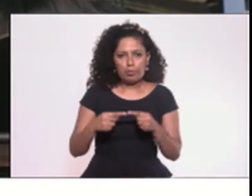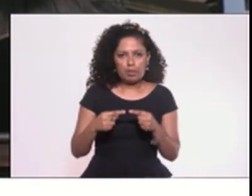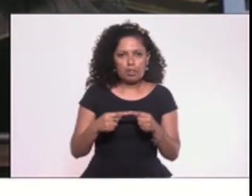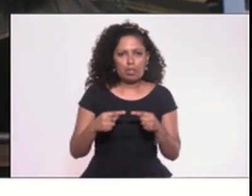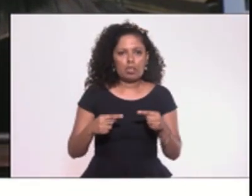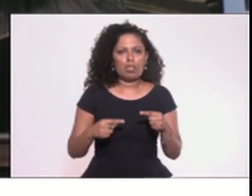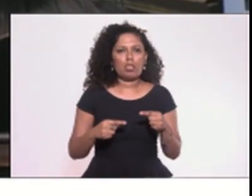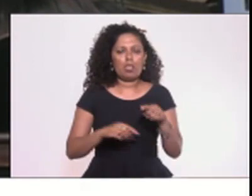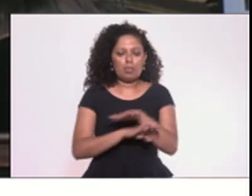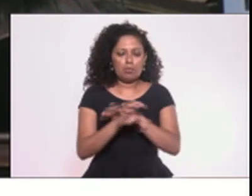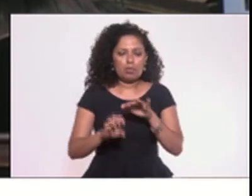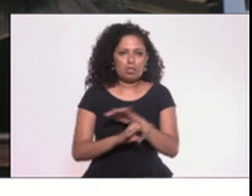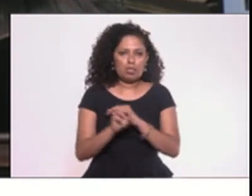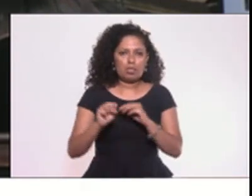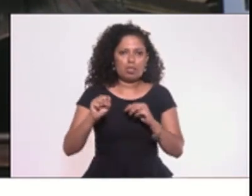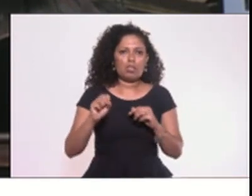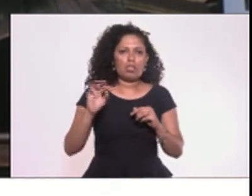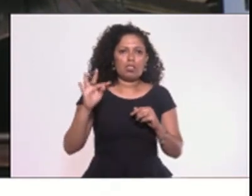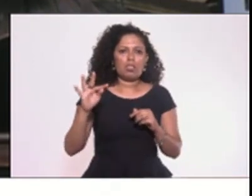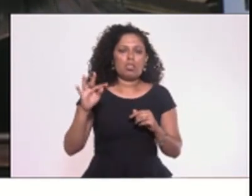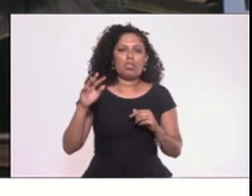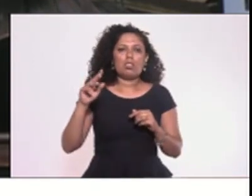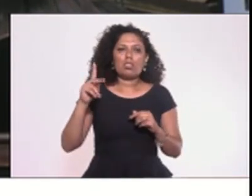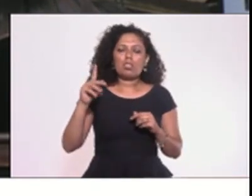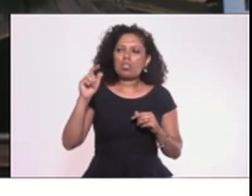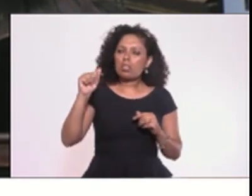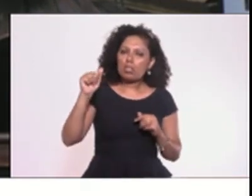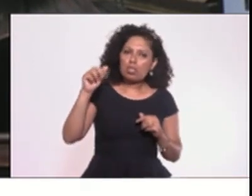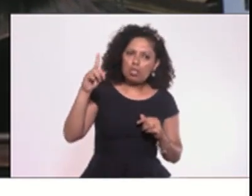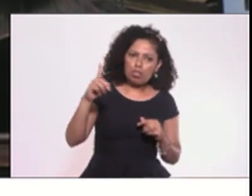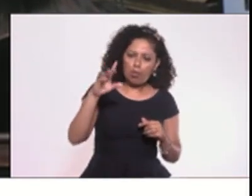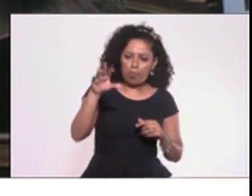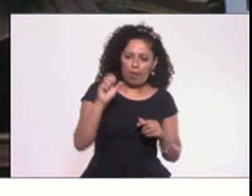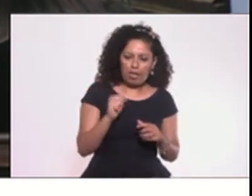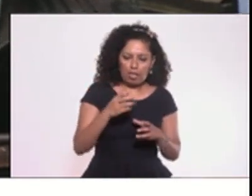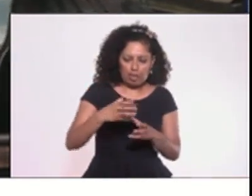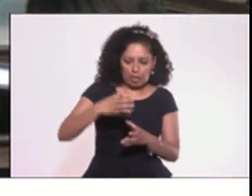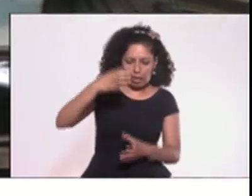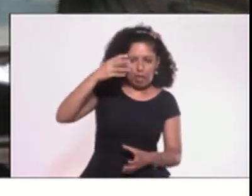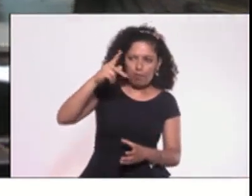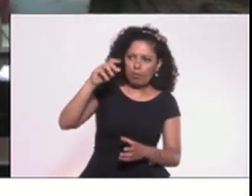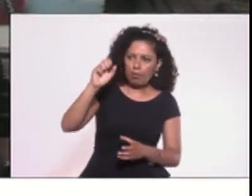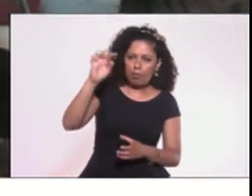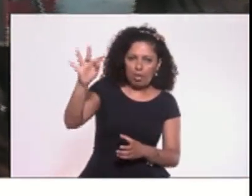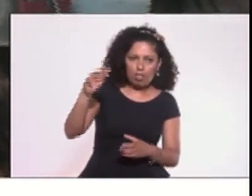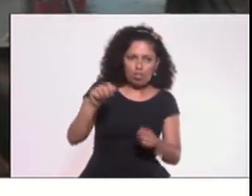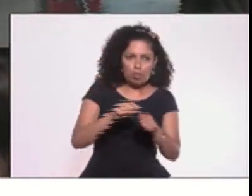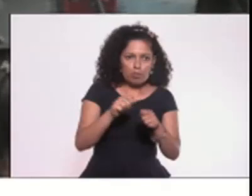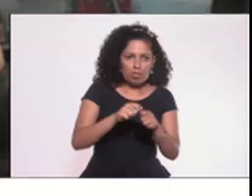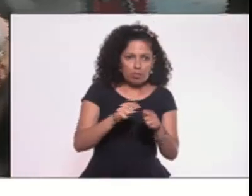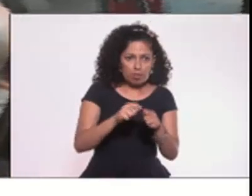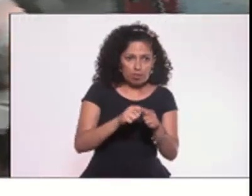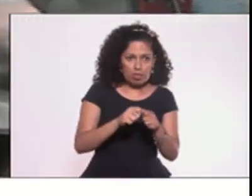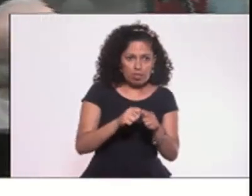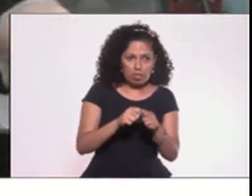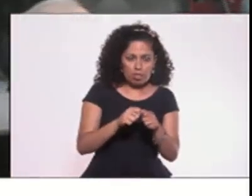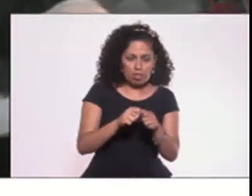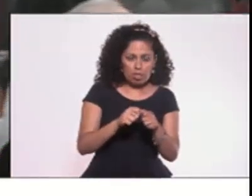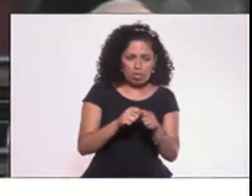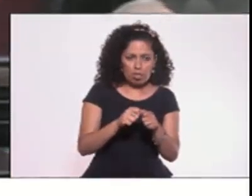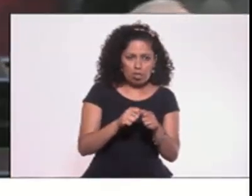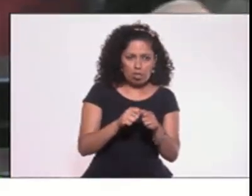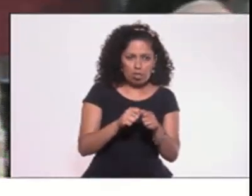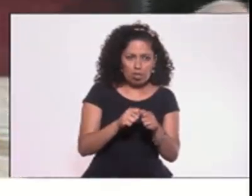no Green Rio, viu, Bia? Eu tirei essa foto lá, que utiliza a garrafa PET para fazer pranchas de stand-up pet, e eles